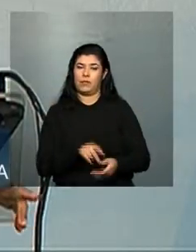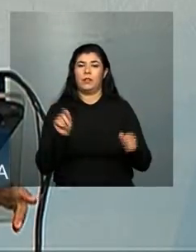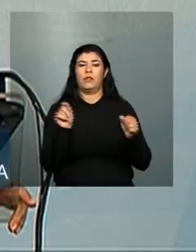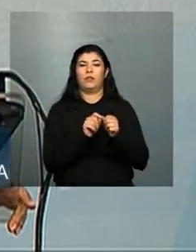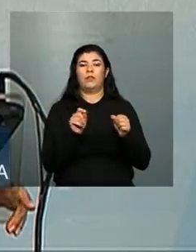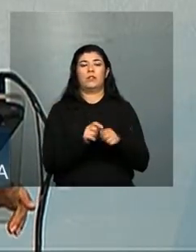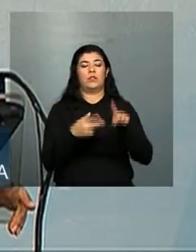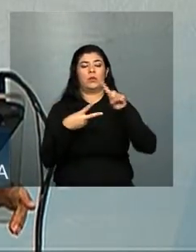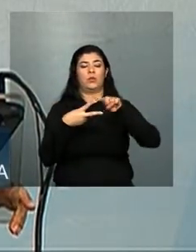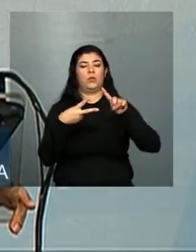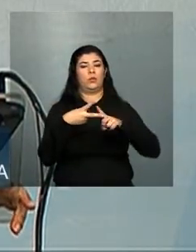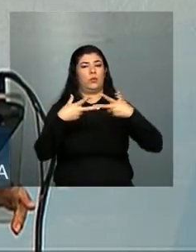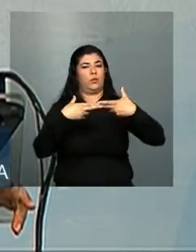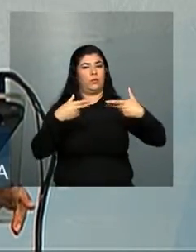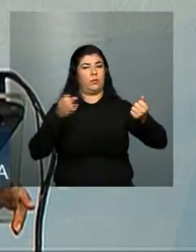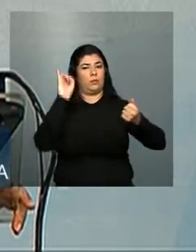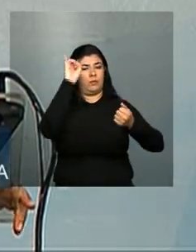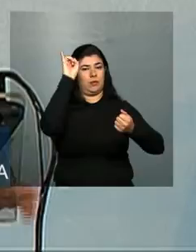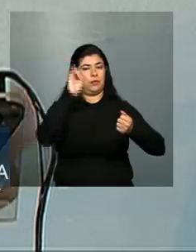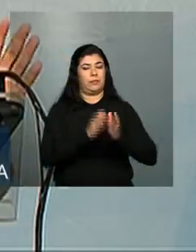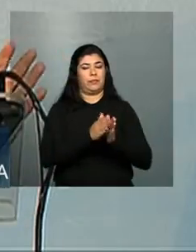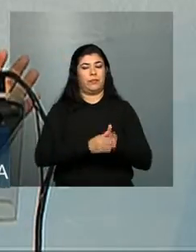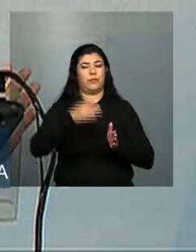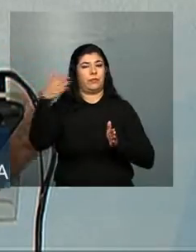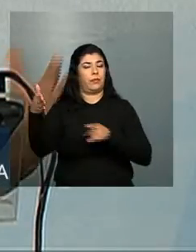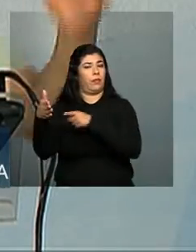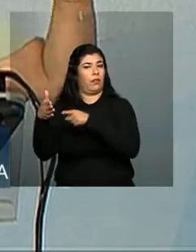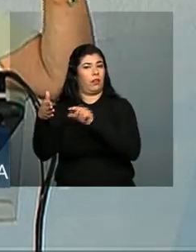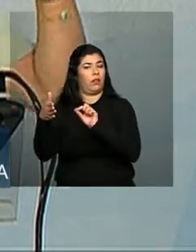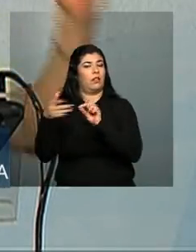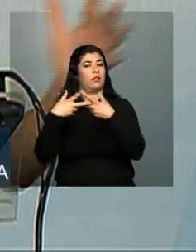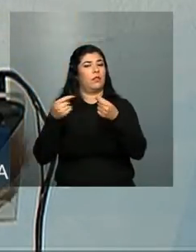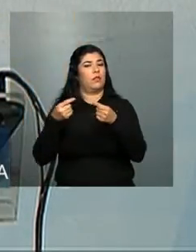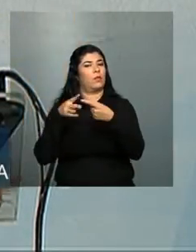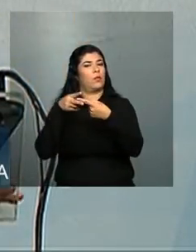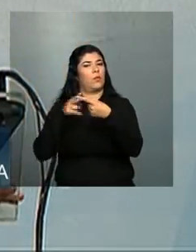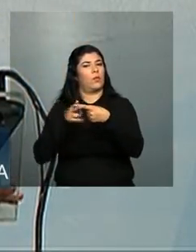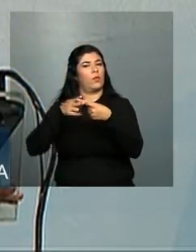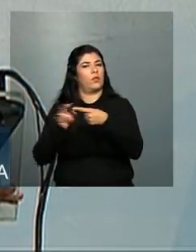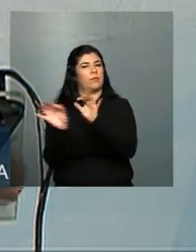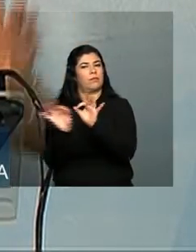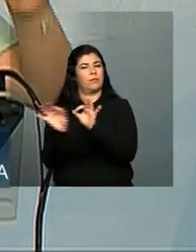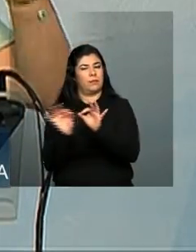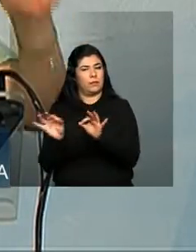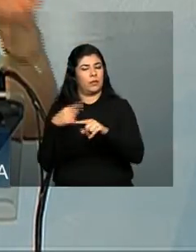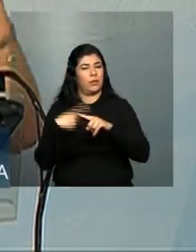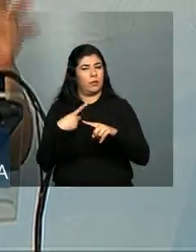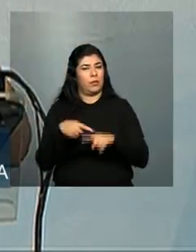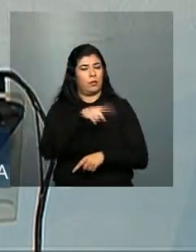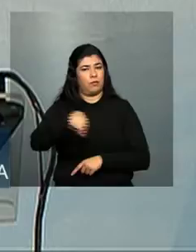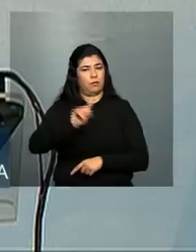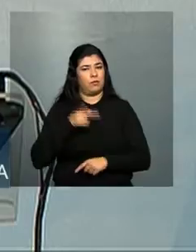fazendo duas coisas. De um lado, nós estamos fazendo algumas correções, porque